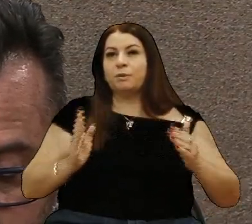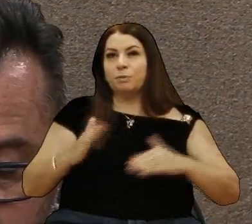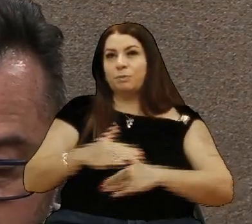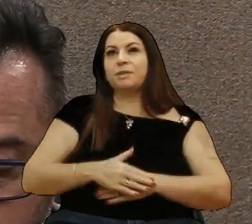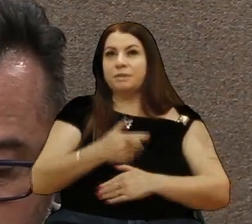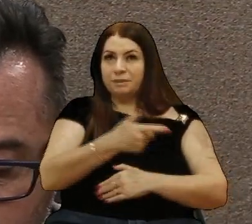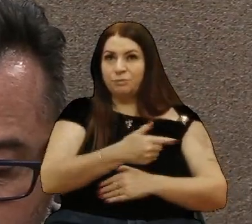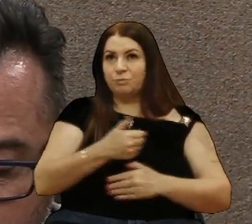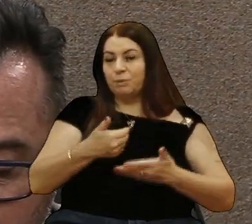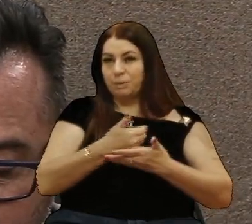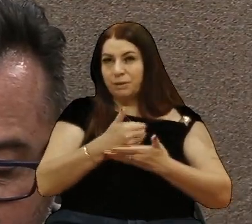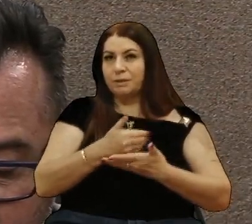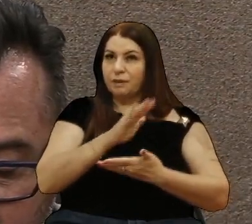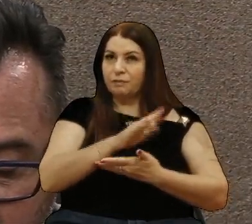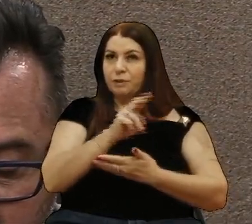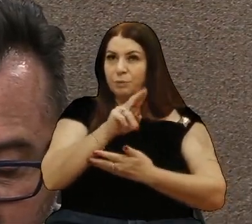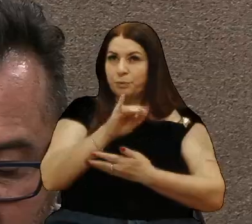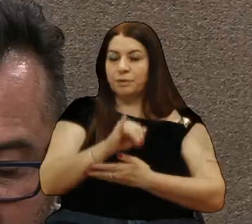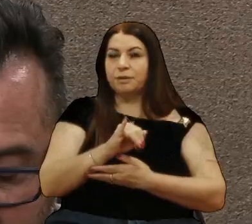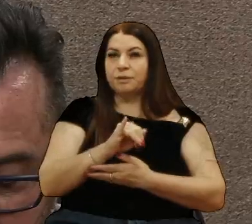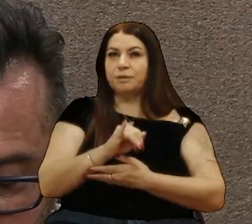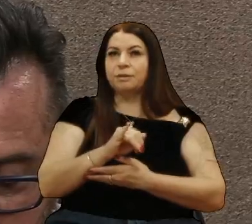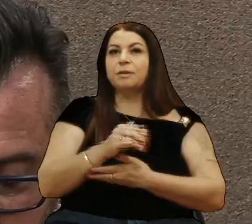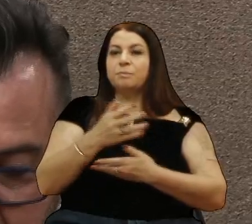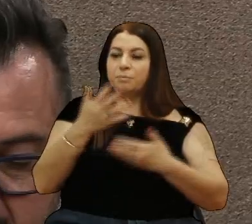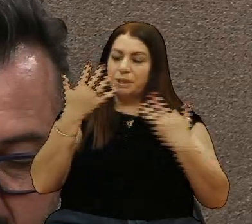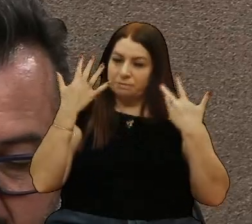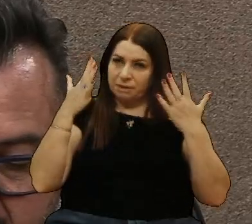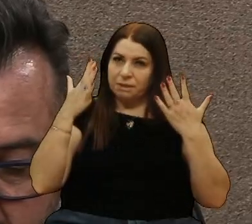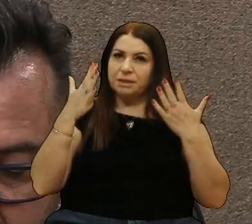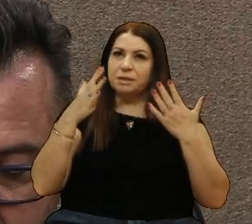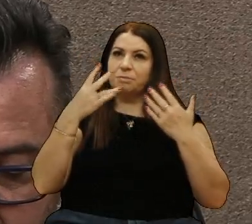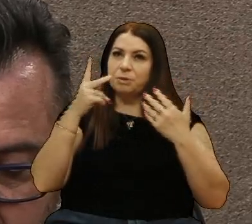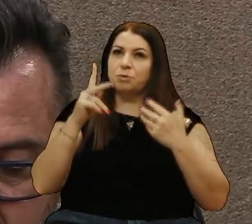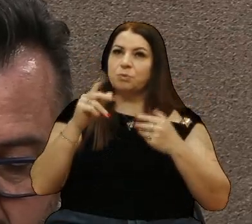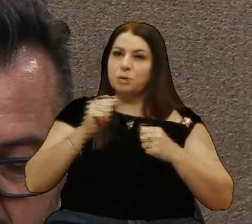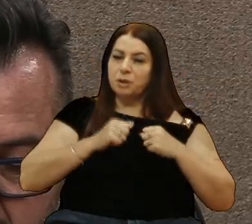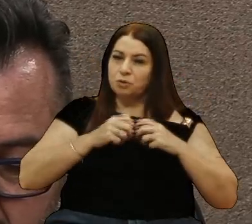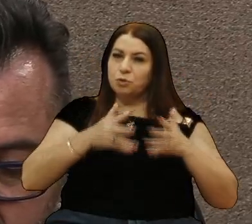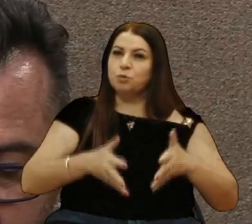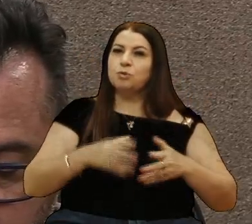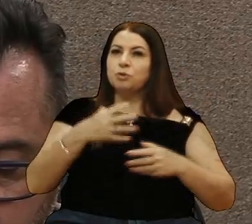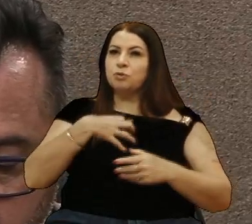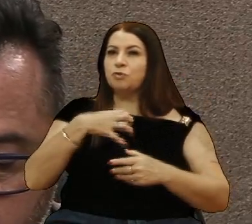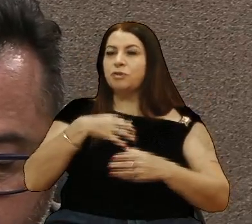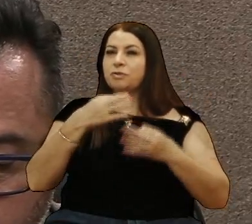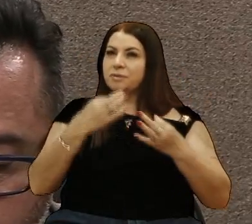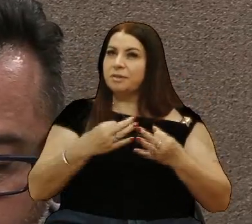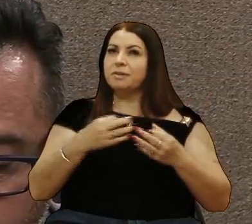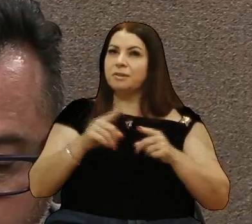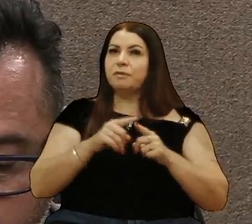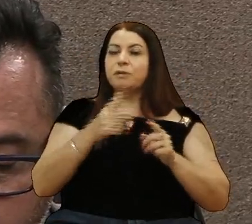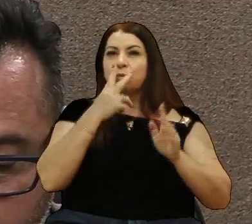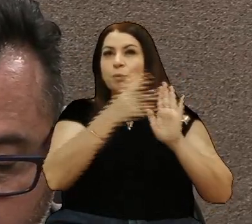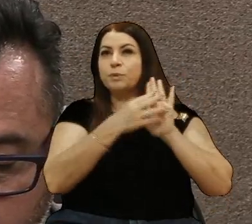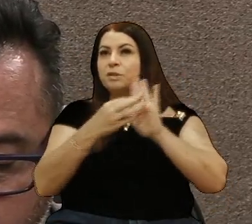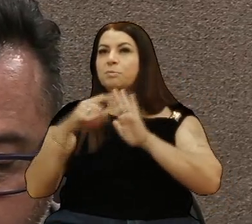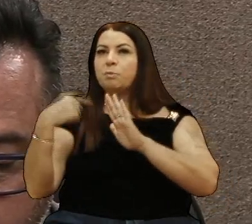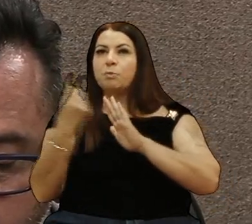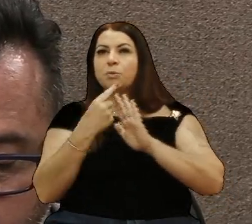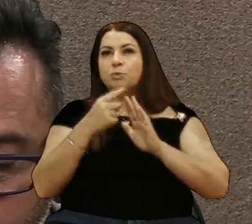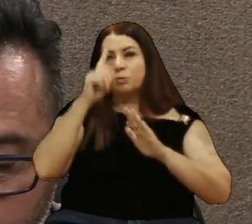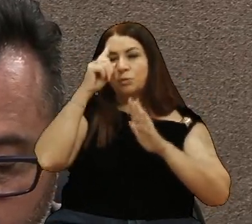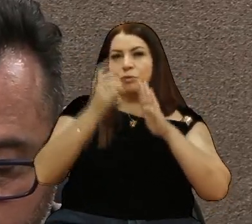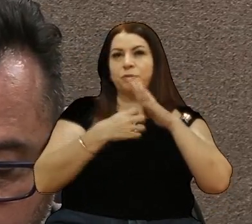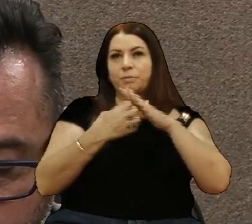para os seus bebês que ficam na UTI. Então, Jonas, meus parabéns pela tua atitude, pelo teu gesto nobre e que sirva de exemplos para muitos